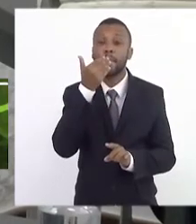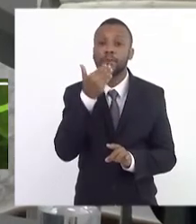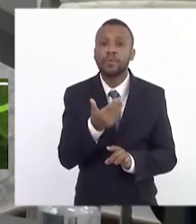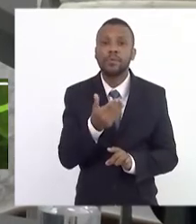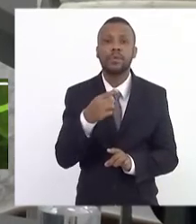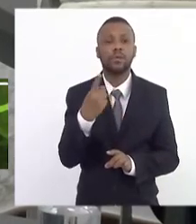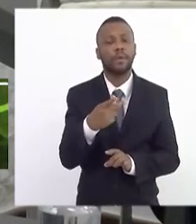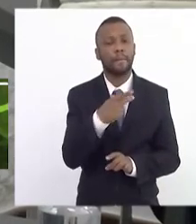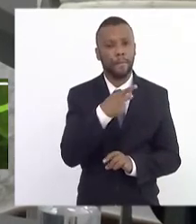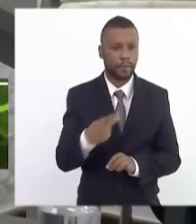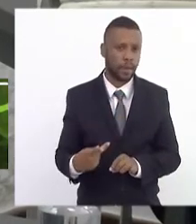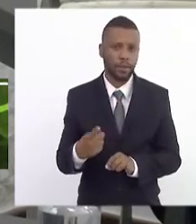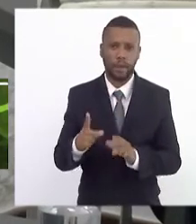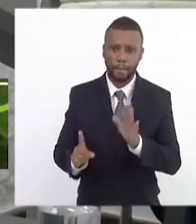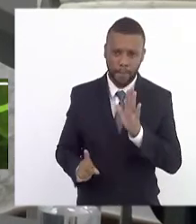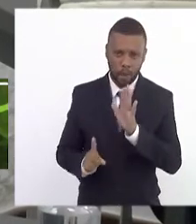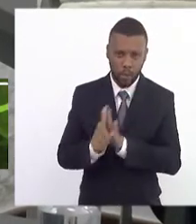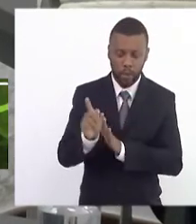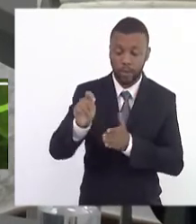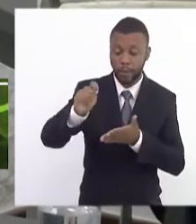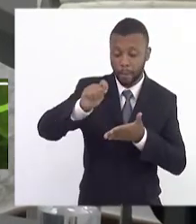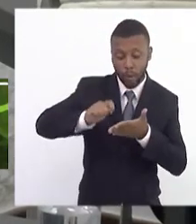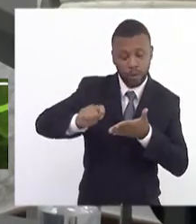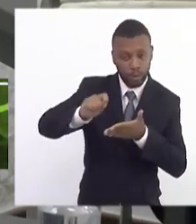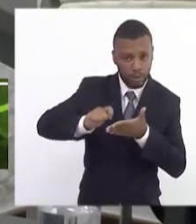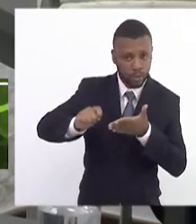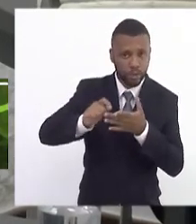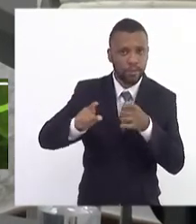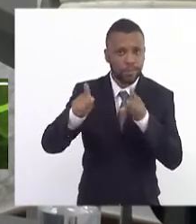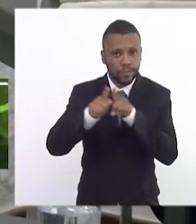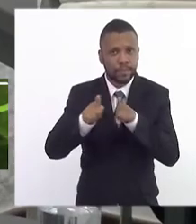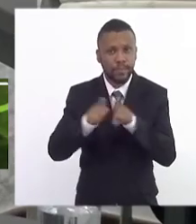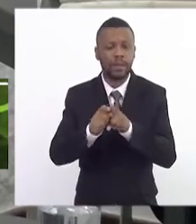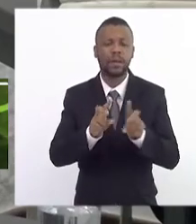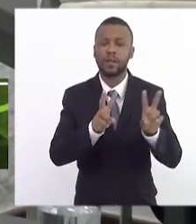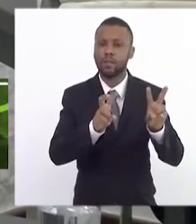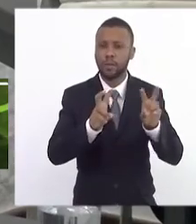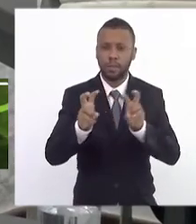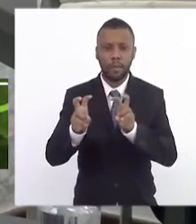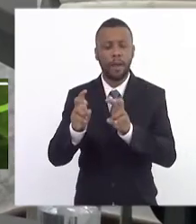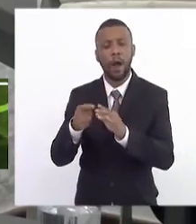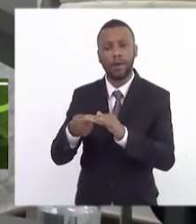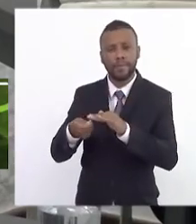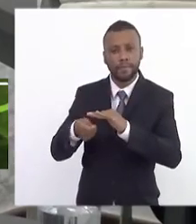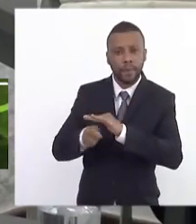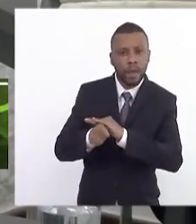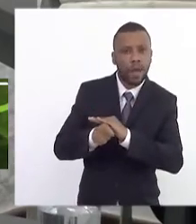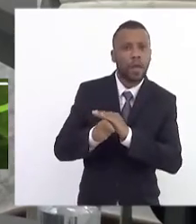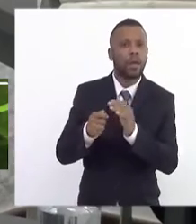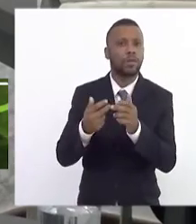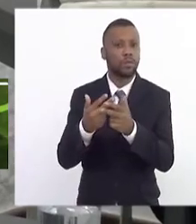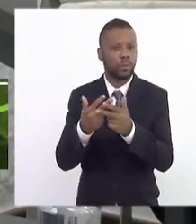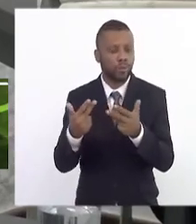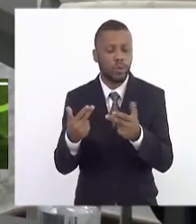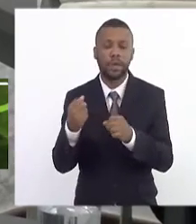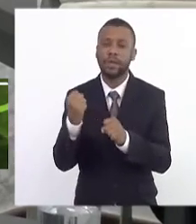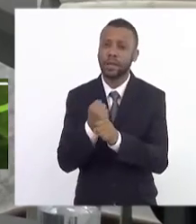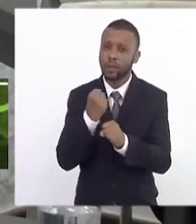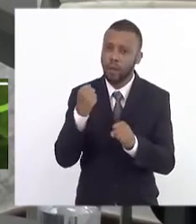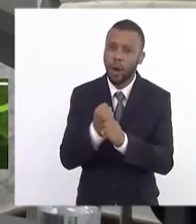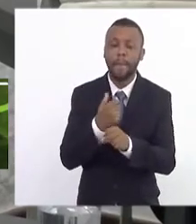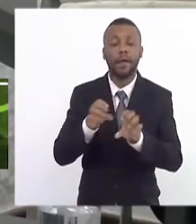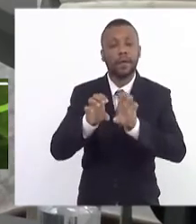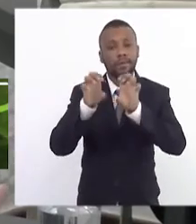presidente a pergunta por escrito também com relação aos investimentos nessas obras de infraestrutura,